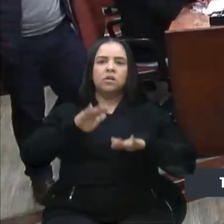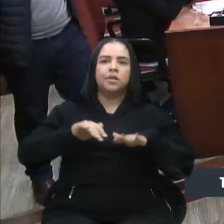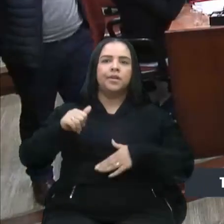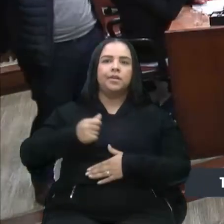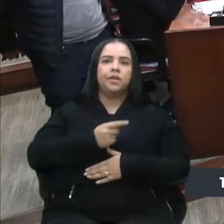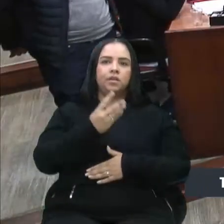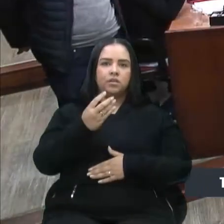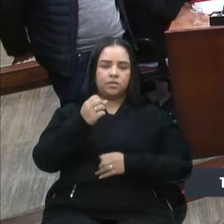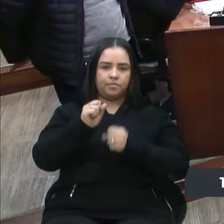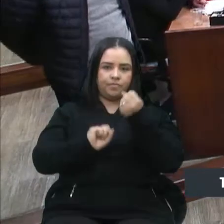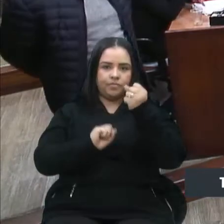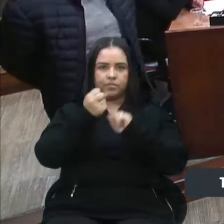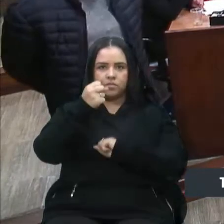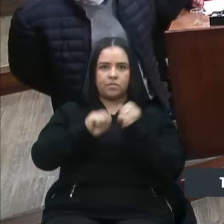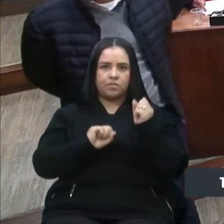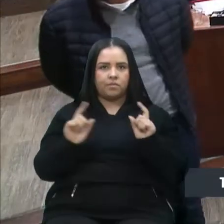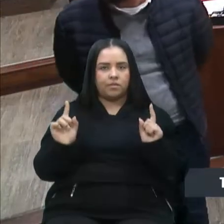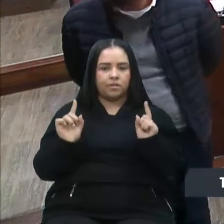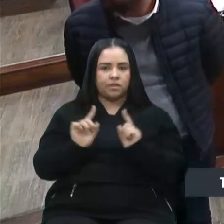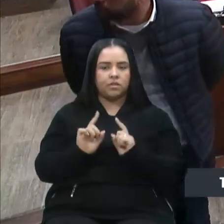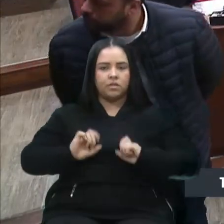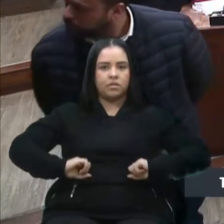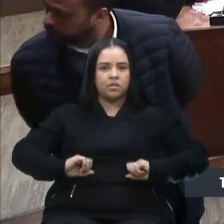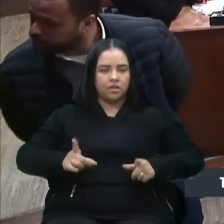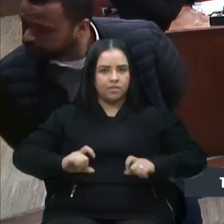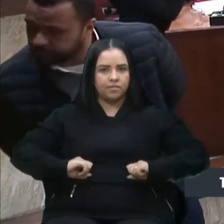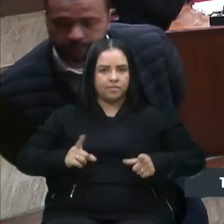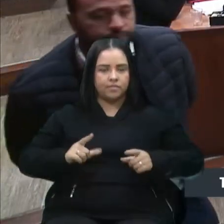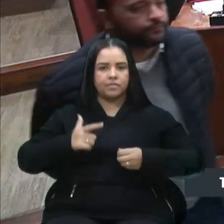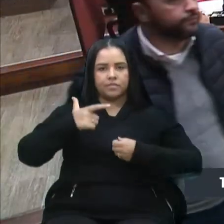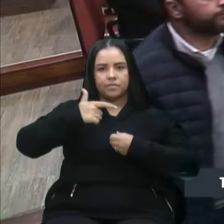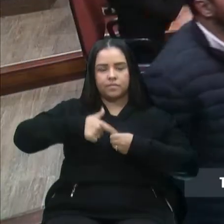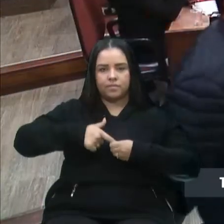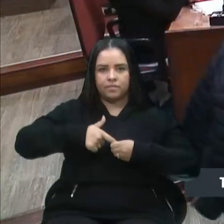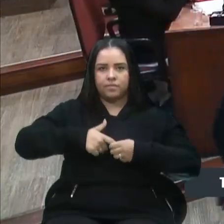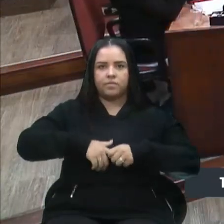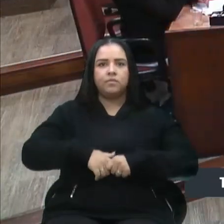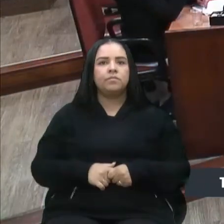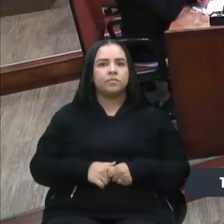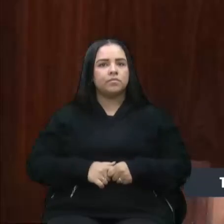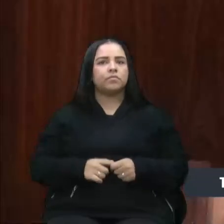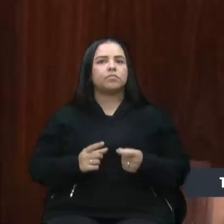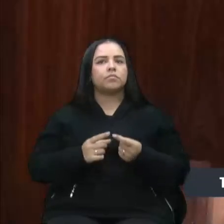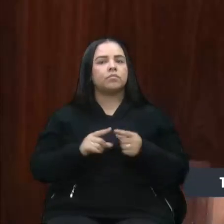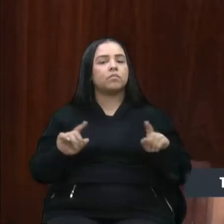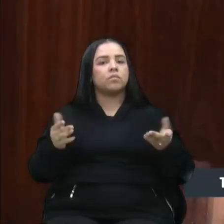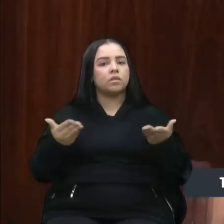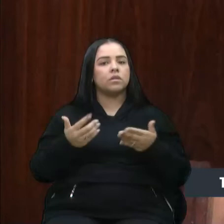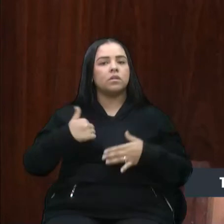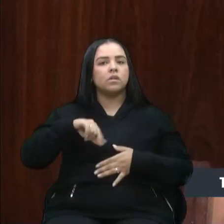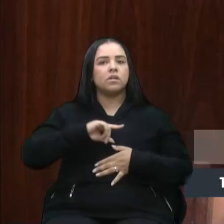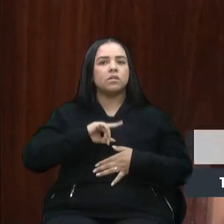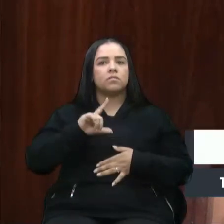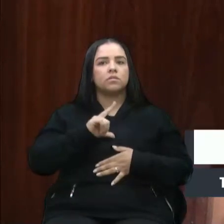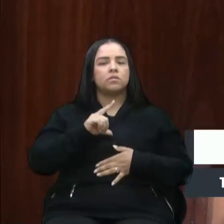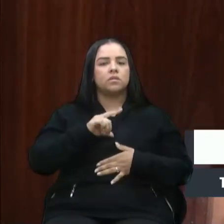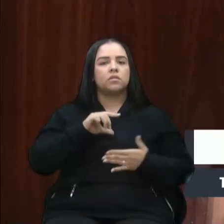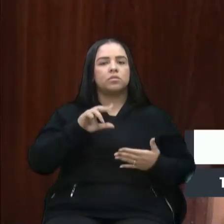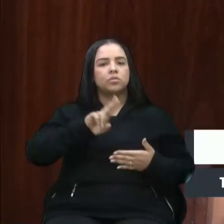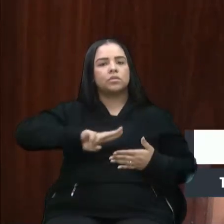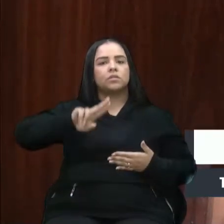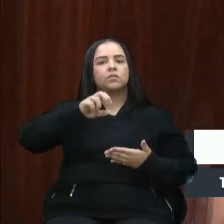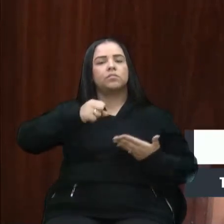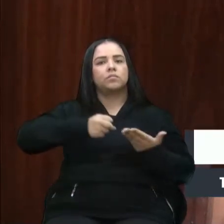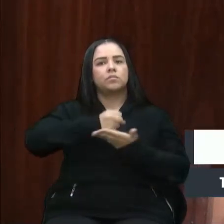o que reduz o custo do combustível agora nós temos o custo baseado